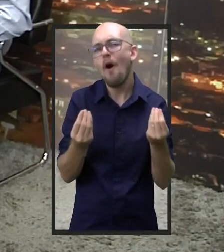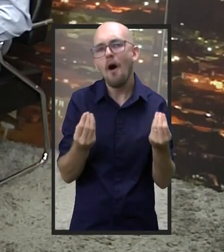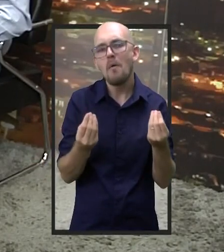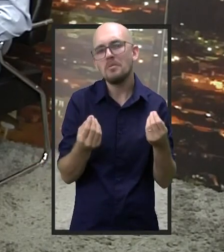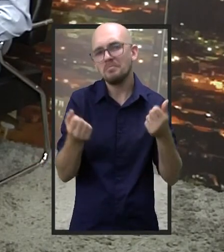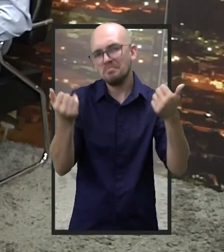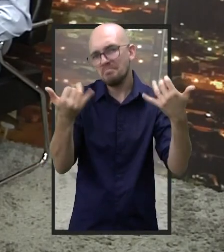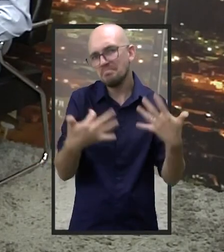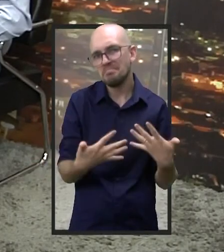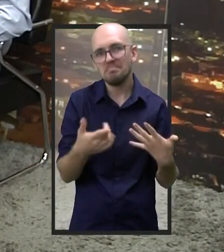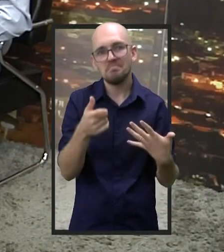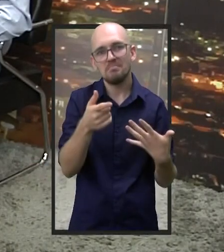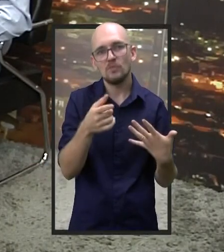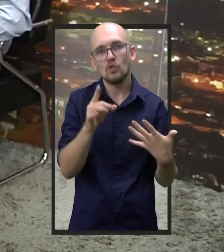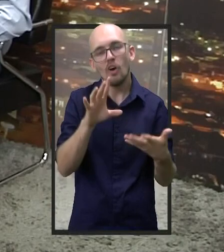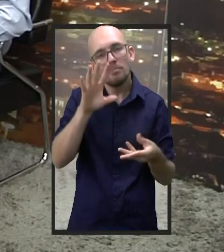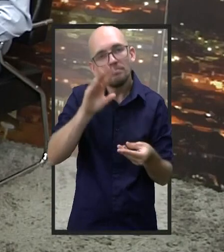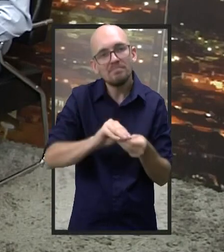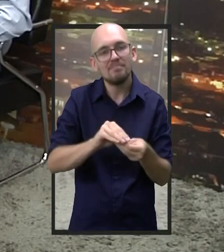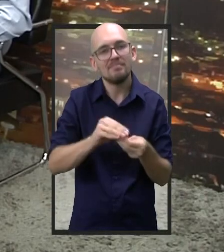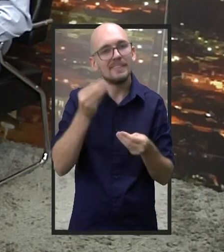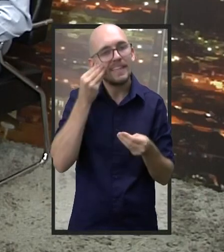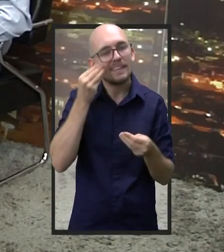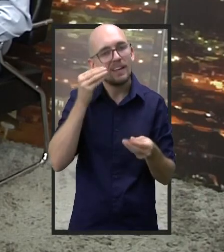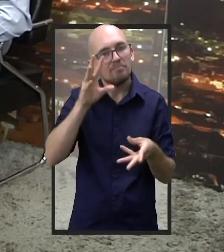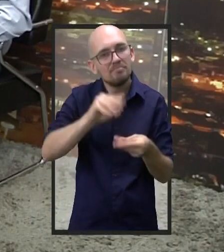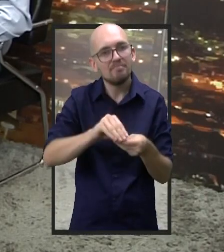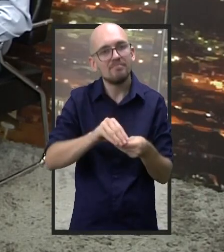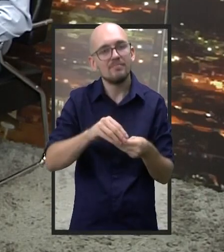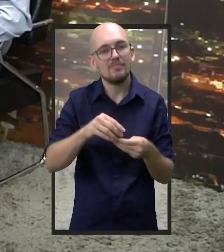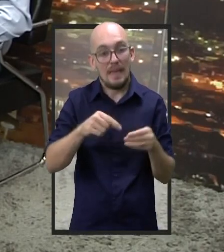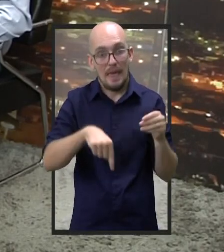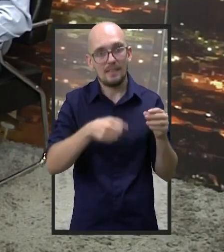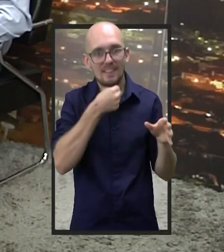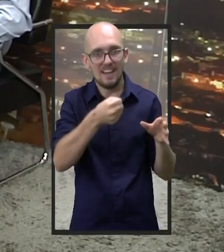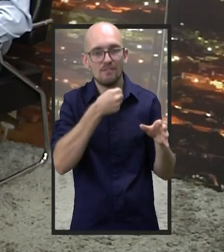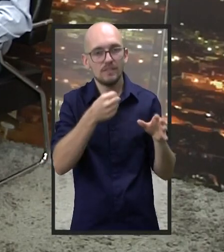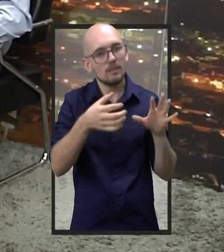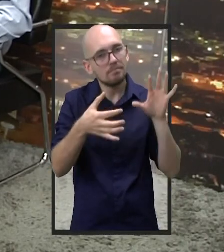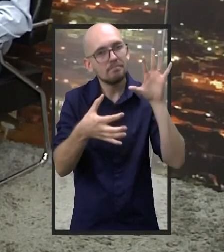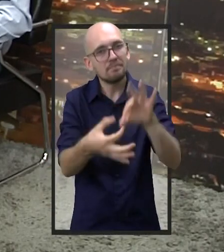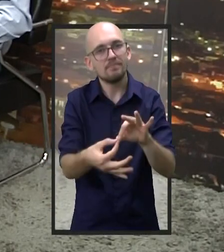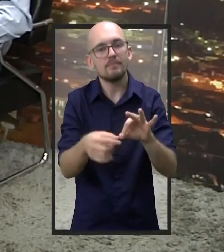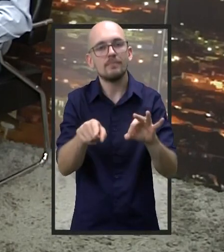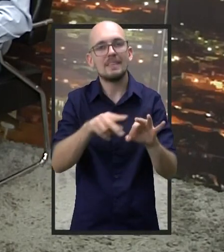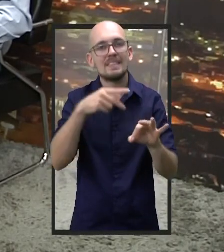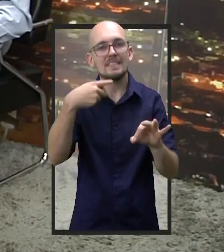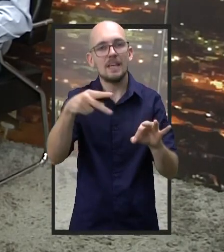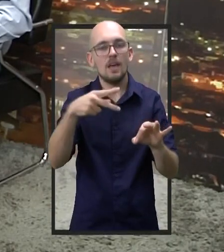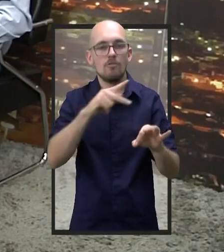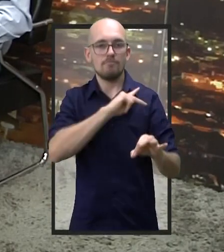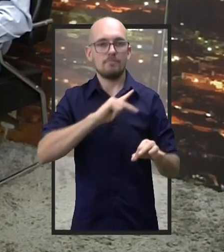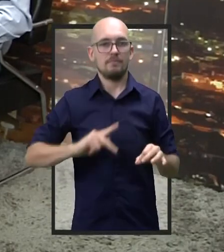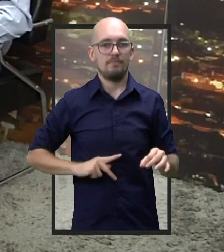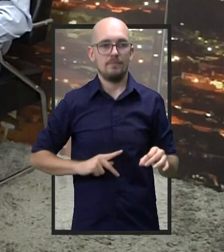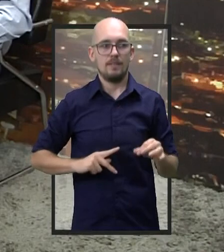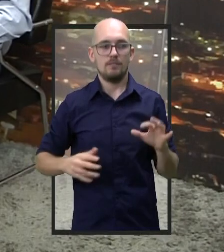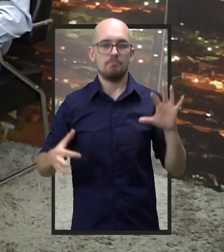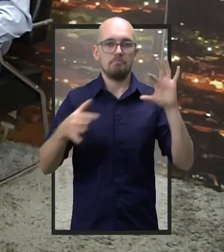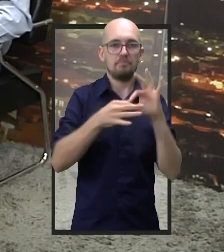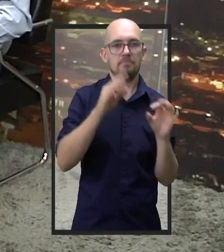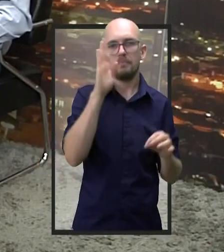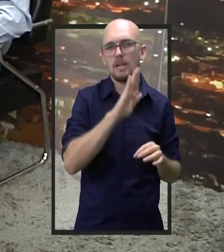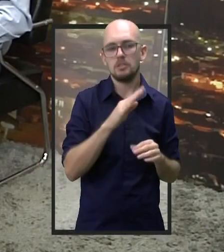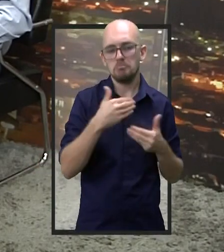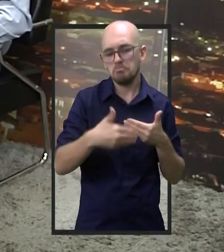Sul. Então, para nós tentarmos amarrar aí essa entrevista nesse contexto global, os eventos que estão